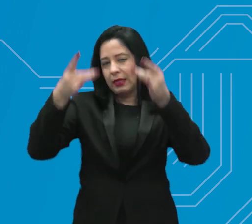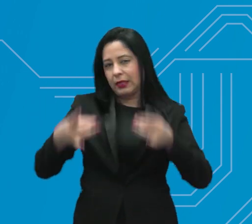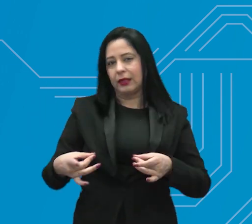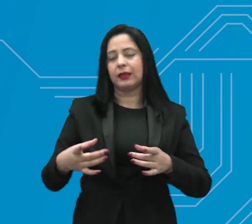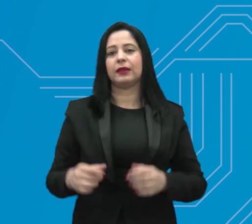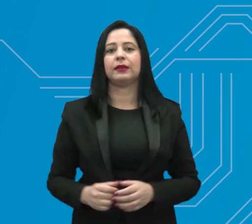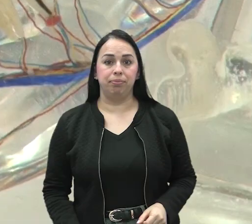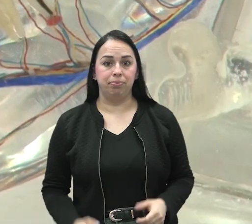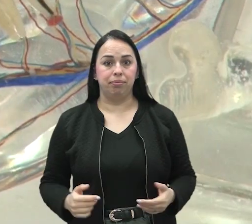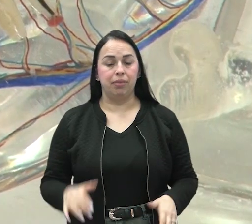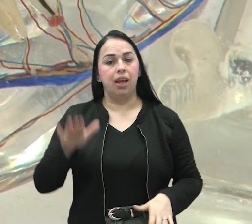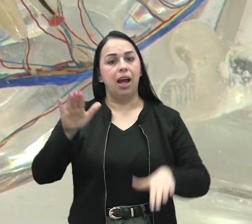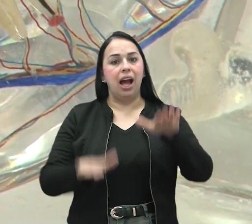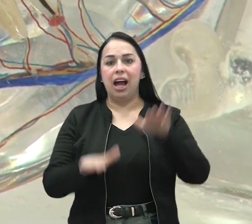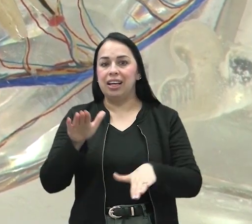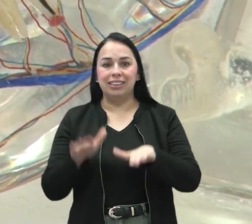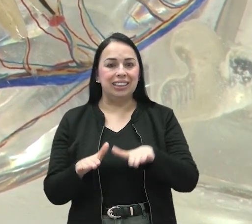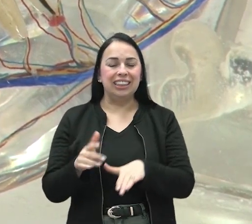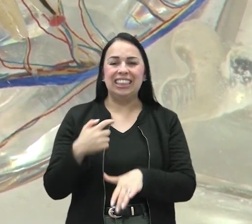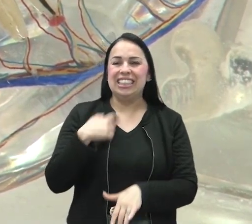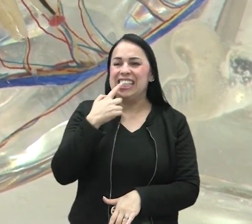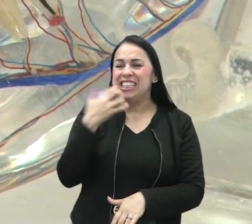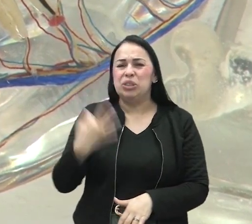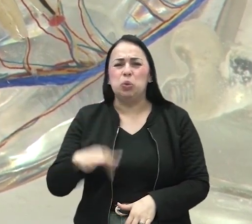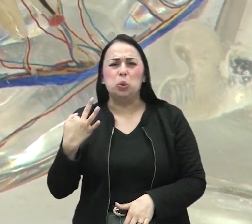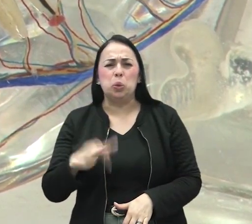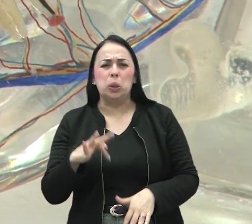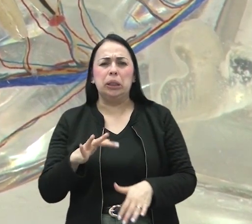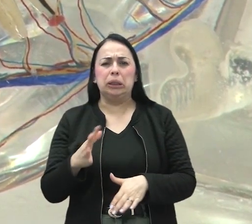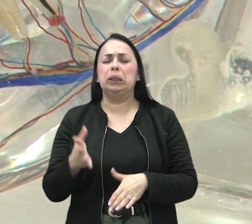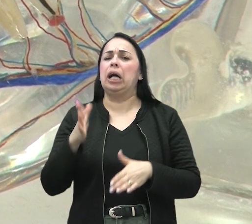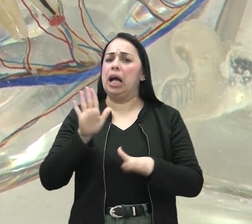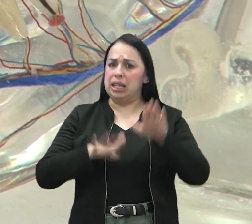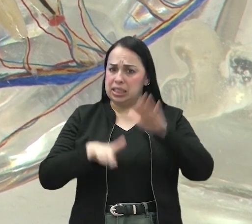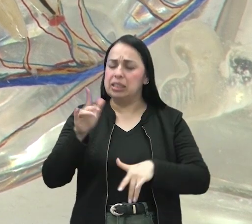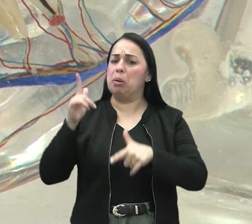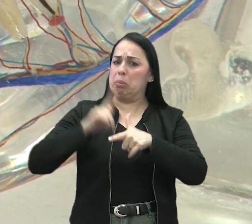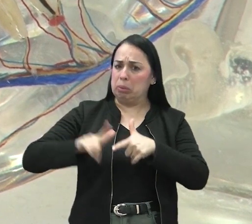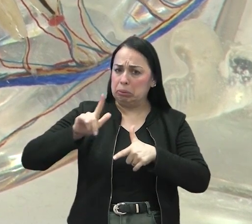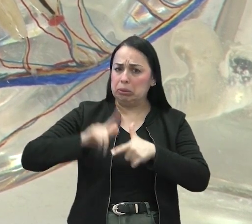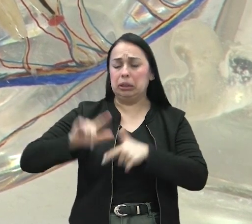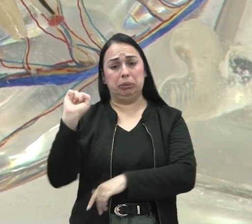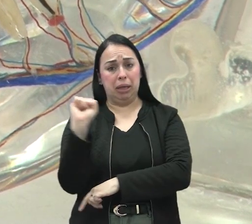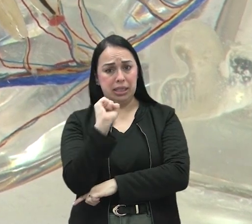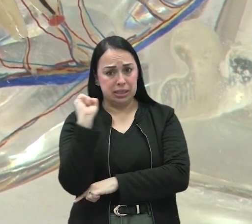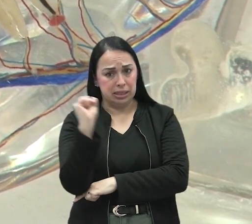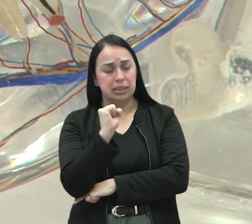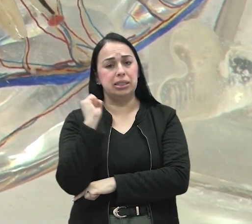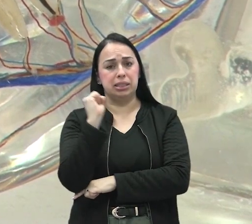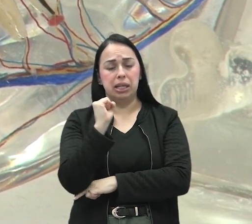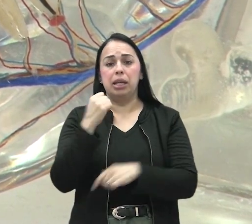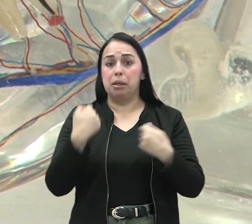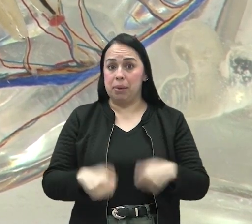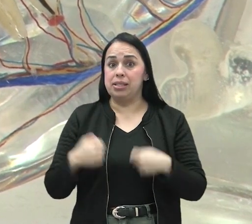te mostramos melhor. Às vezes não é só uma dor de dente. Um problema odontológico pode ser algo mais sério